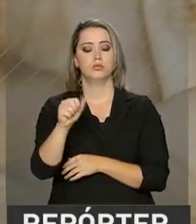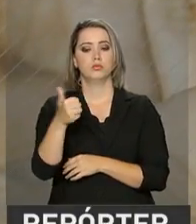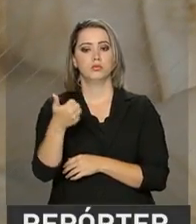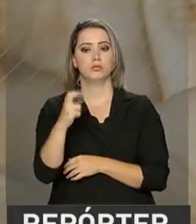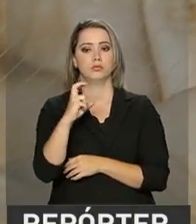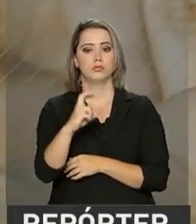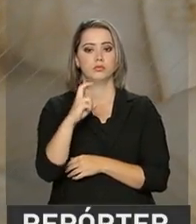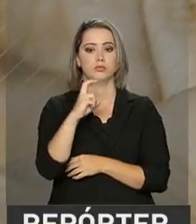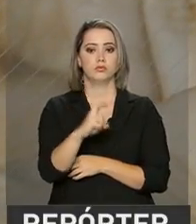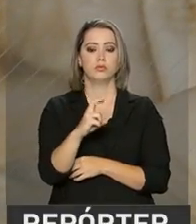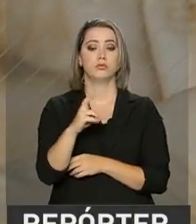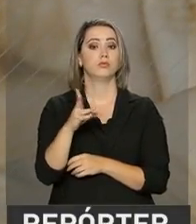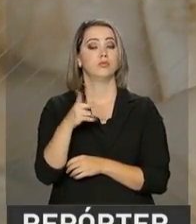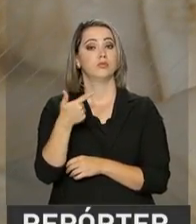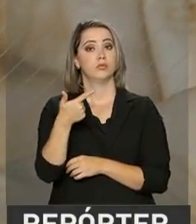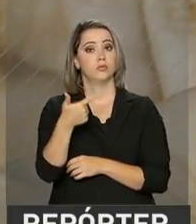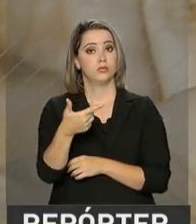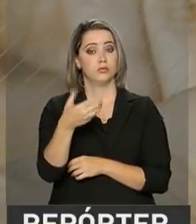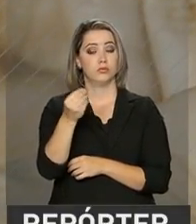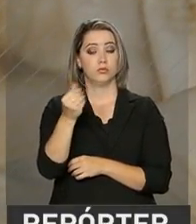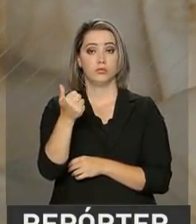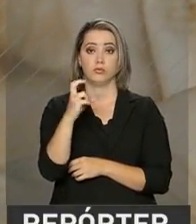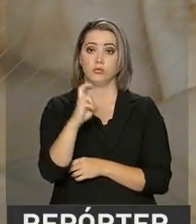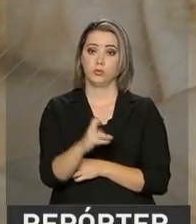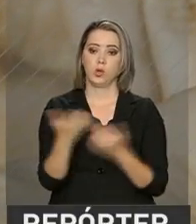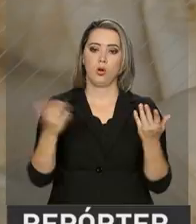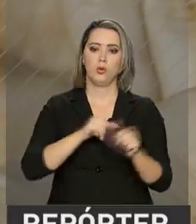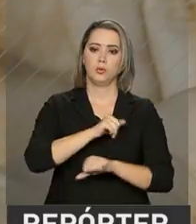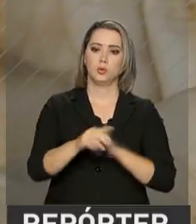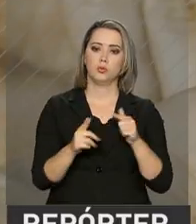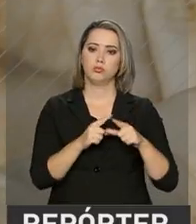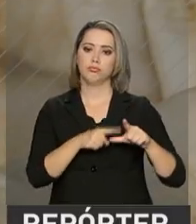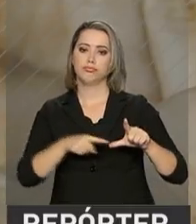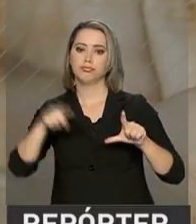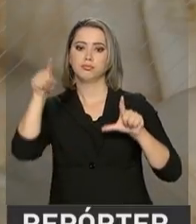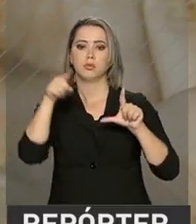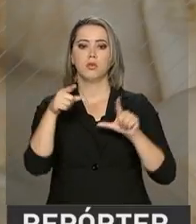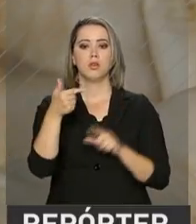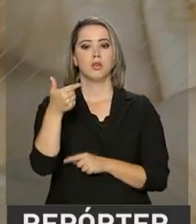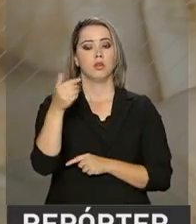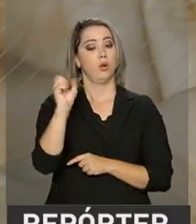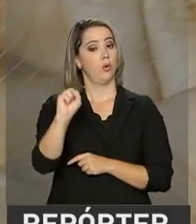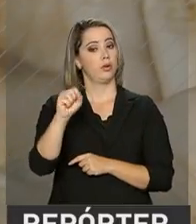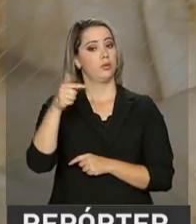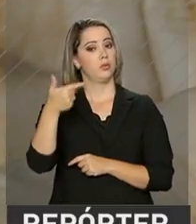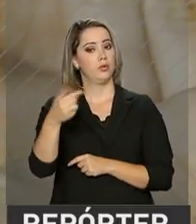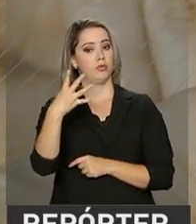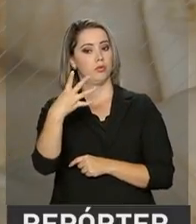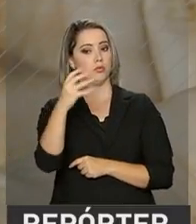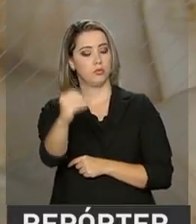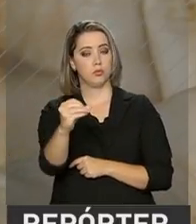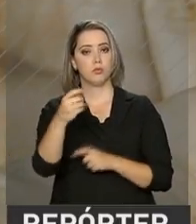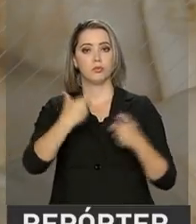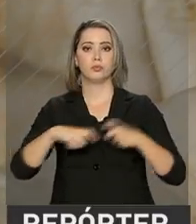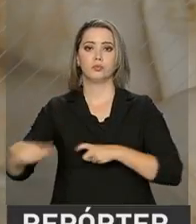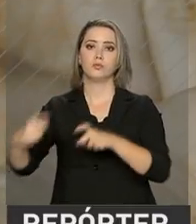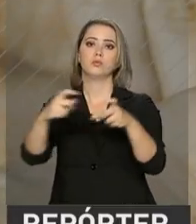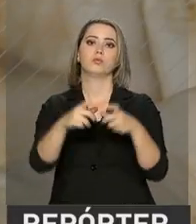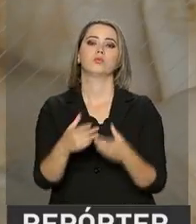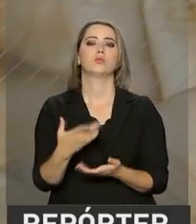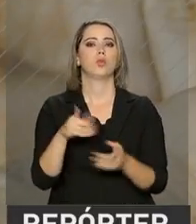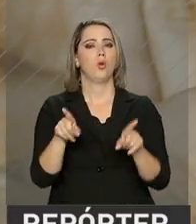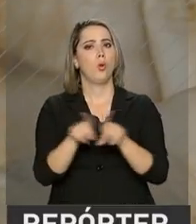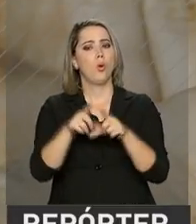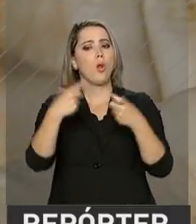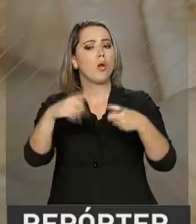8155 e 2015 para 8 mil e 240 unidades em 2016 a região sudeste